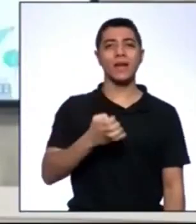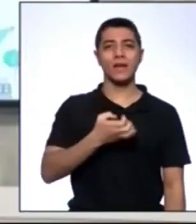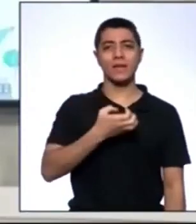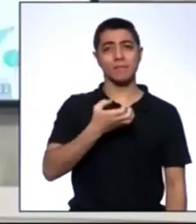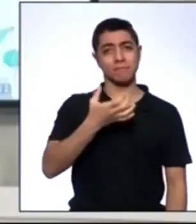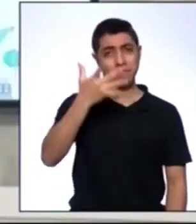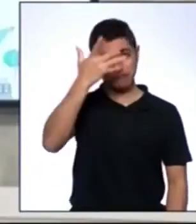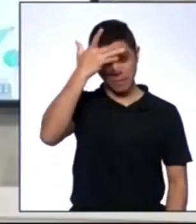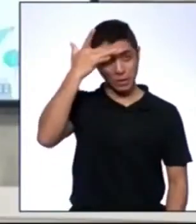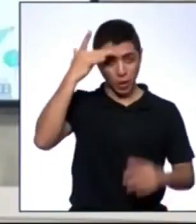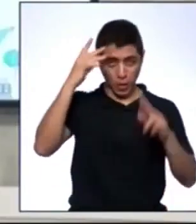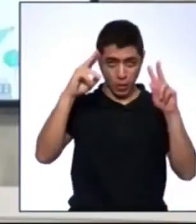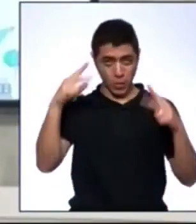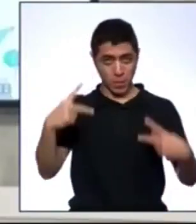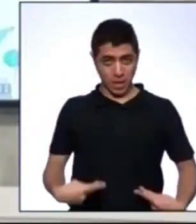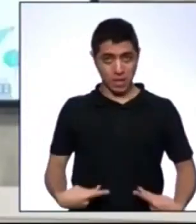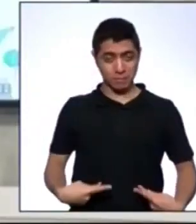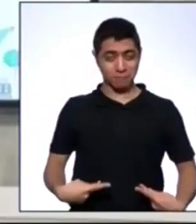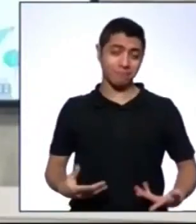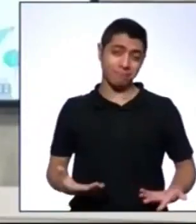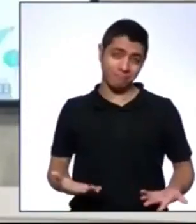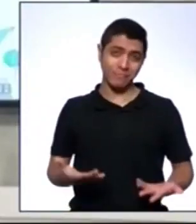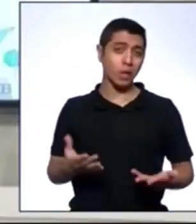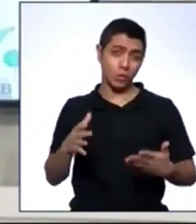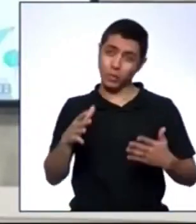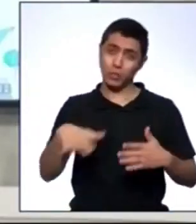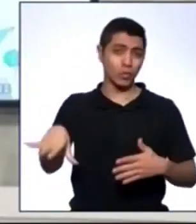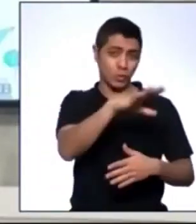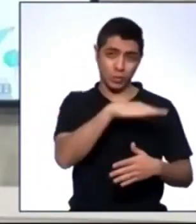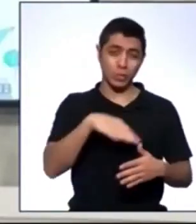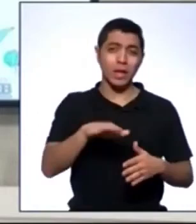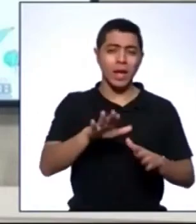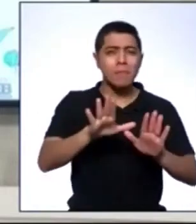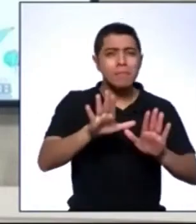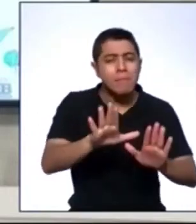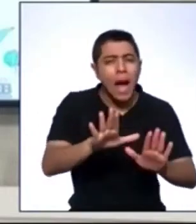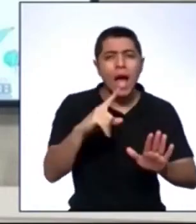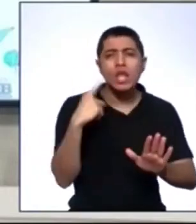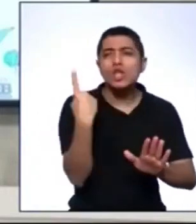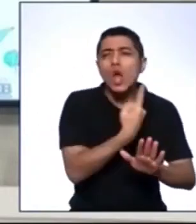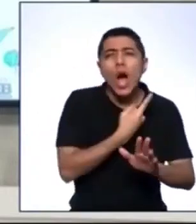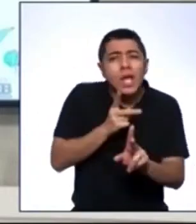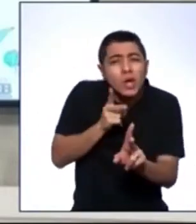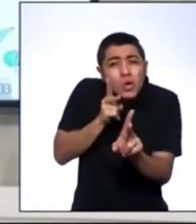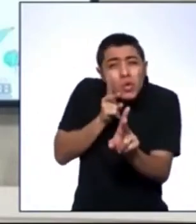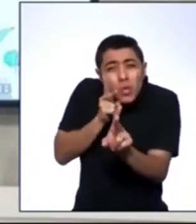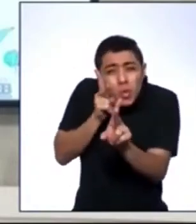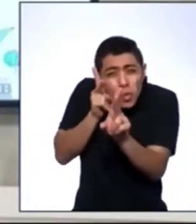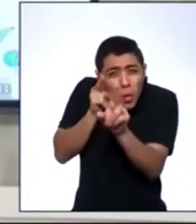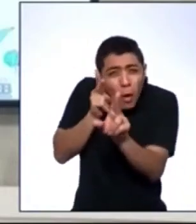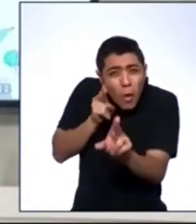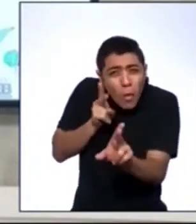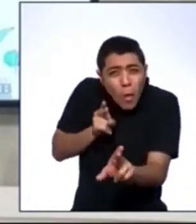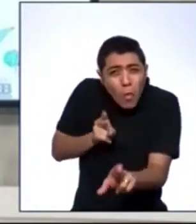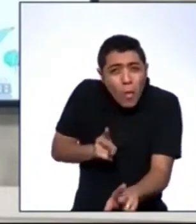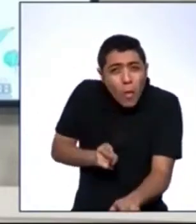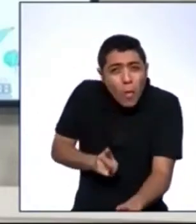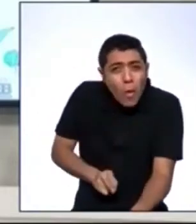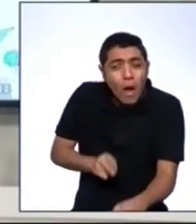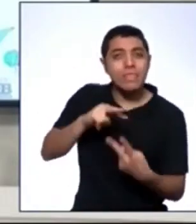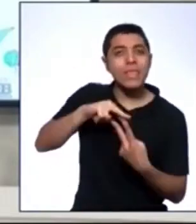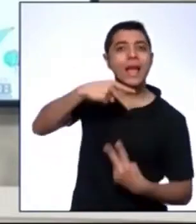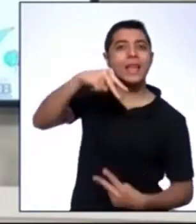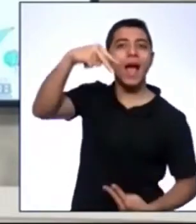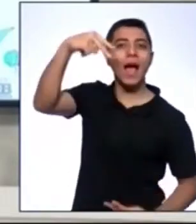Somos da mesma espécie, mas nós não somos idênticos. Nós temos trechos do DNA que nos separam um